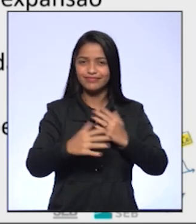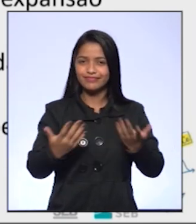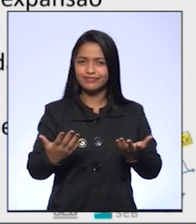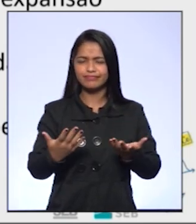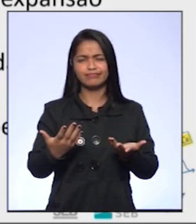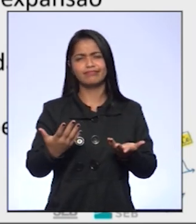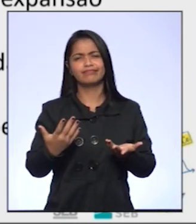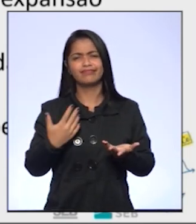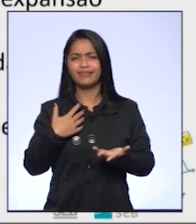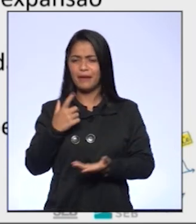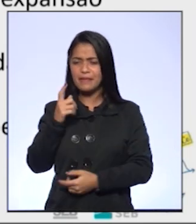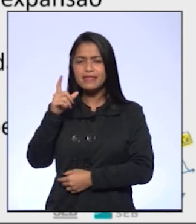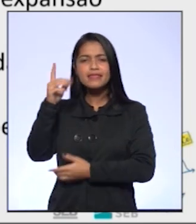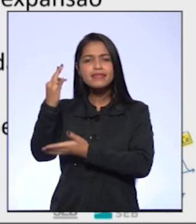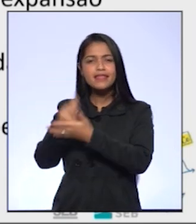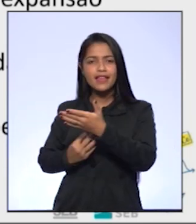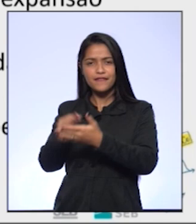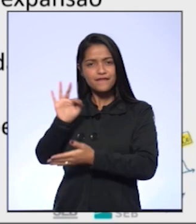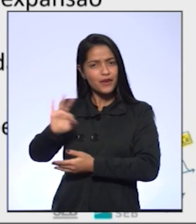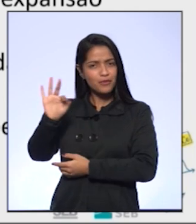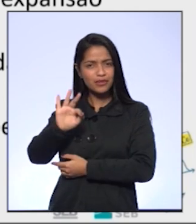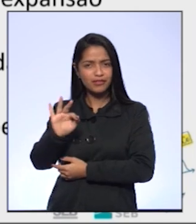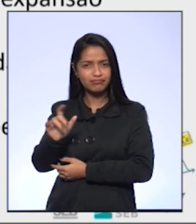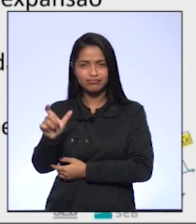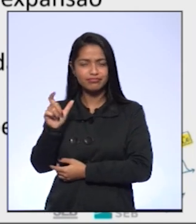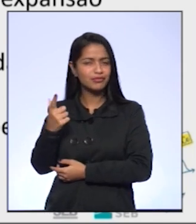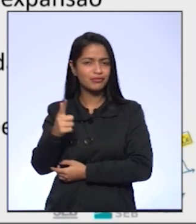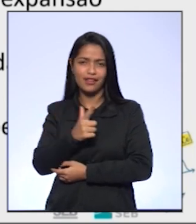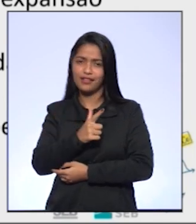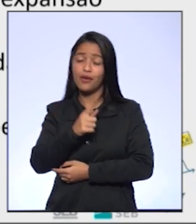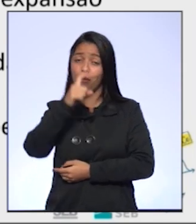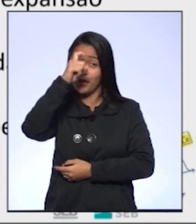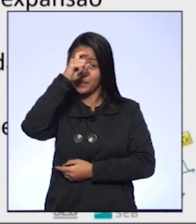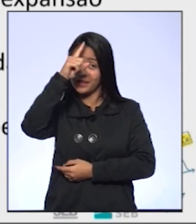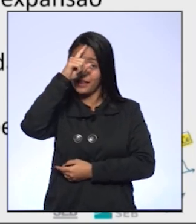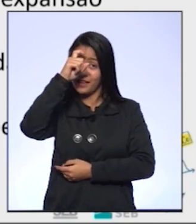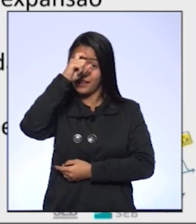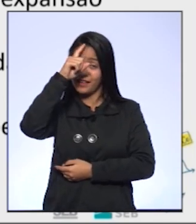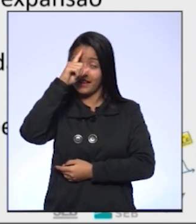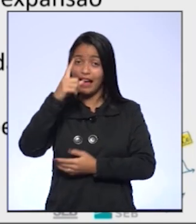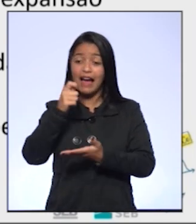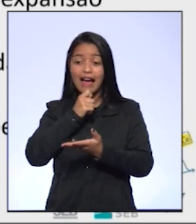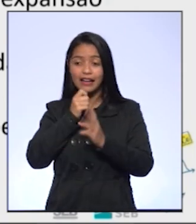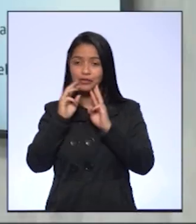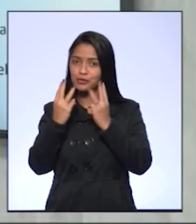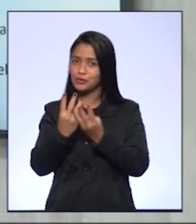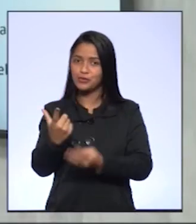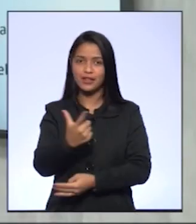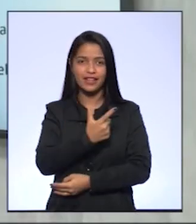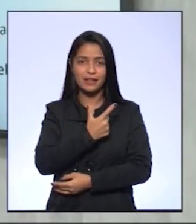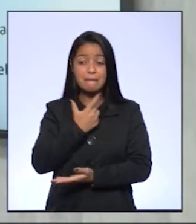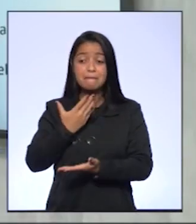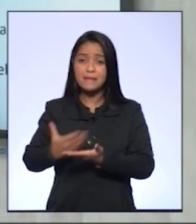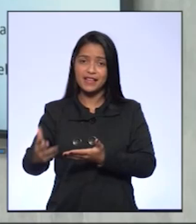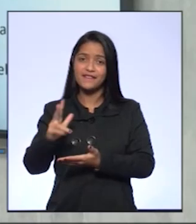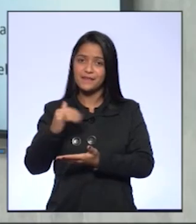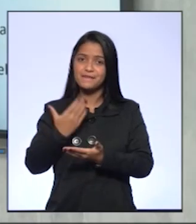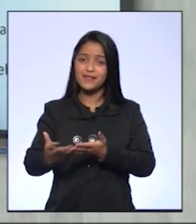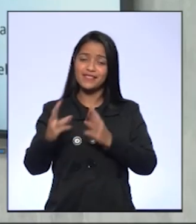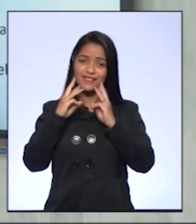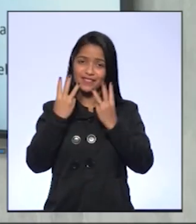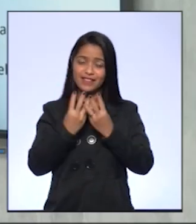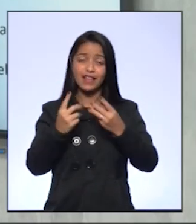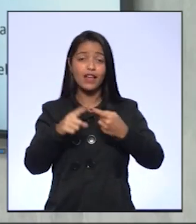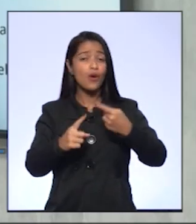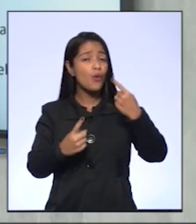falando de hospital, não tem Jerusalém, e lembra que daqui a pouco eles vão perder Jerusalém. Única alternativa possível, mano, única alternativa possível, alternativa